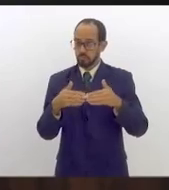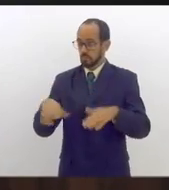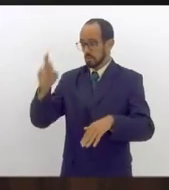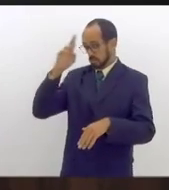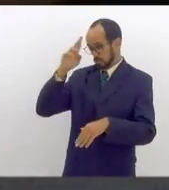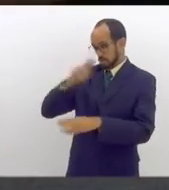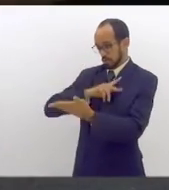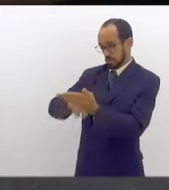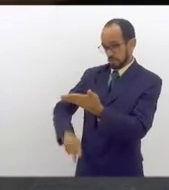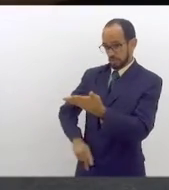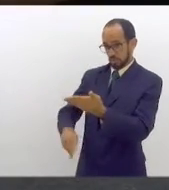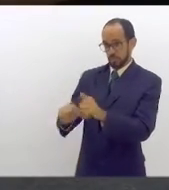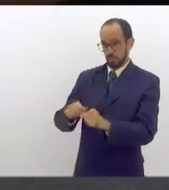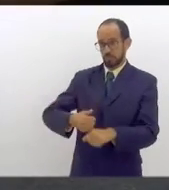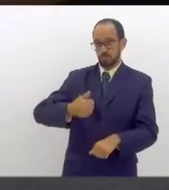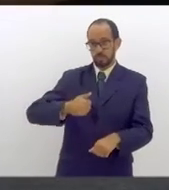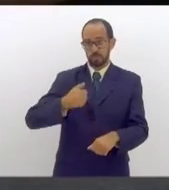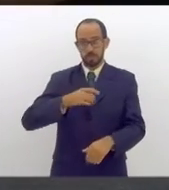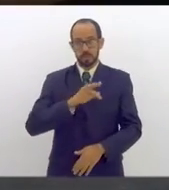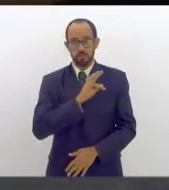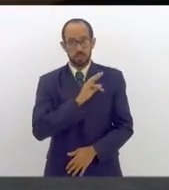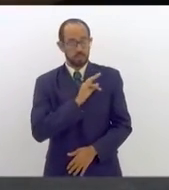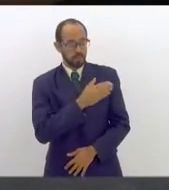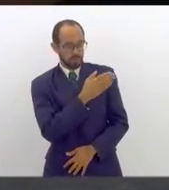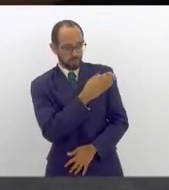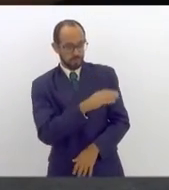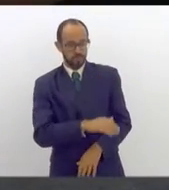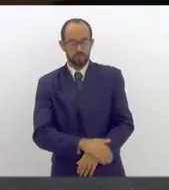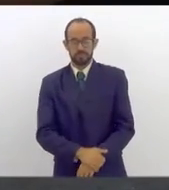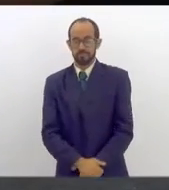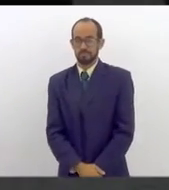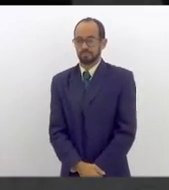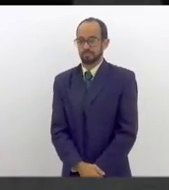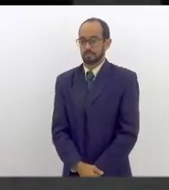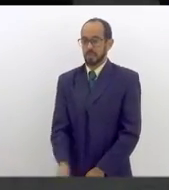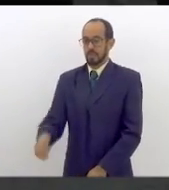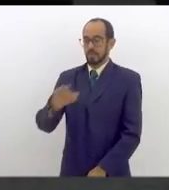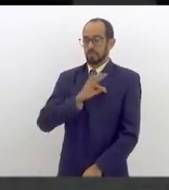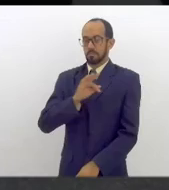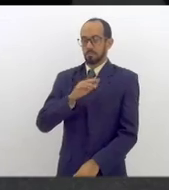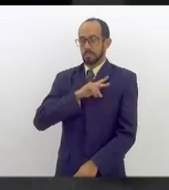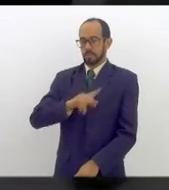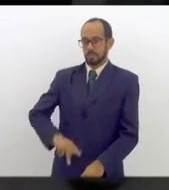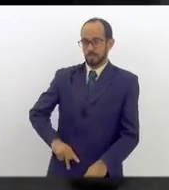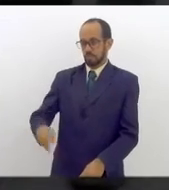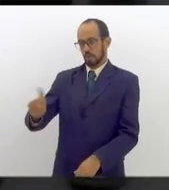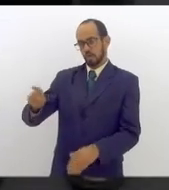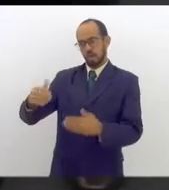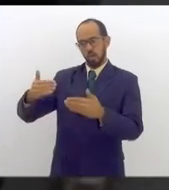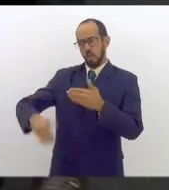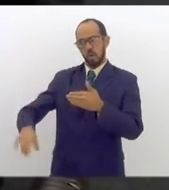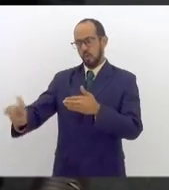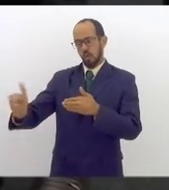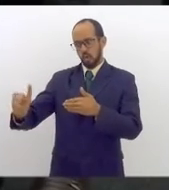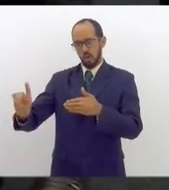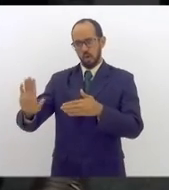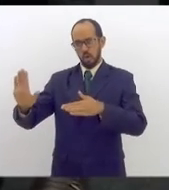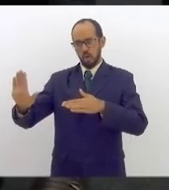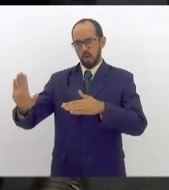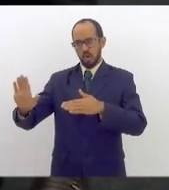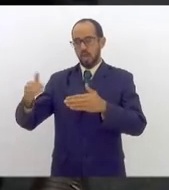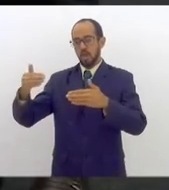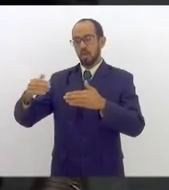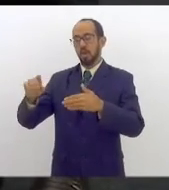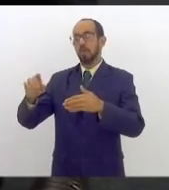presidente, primeira deputada Marta Rocha. Presidente, eu não me oponho a votar em bloco, mas eu queria que,